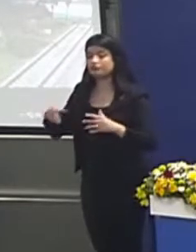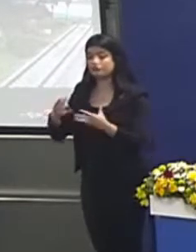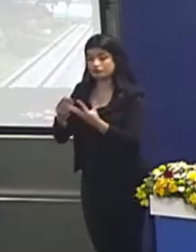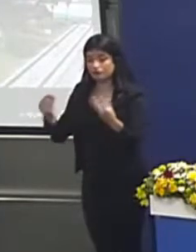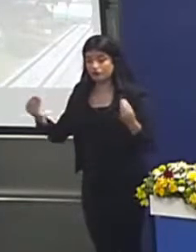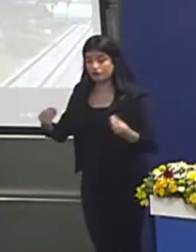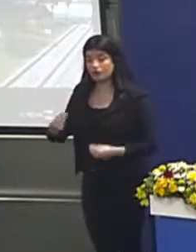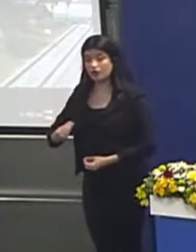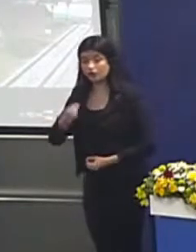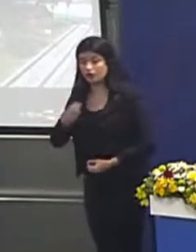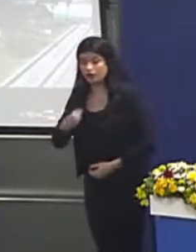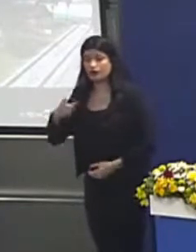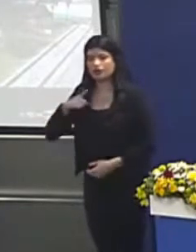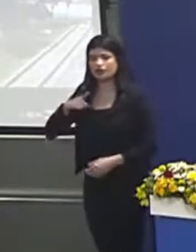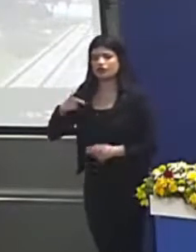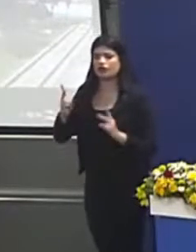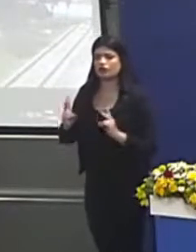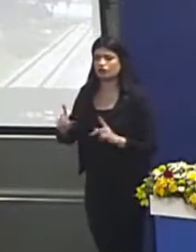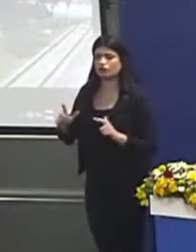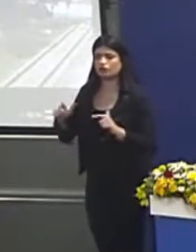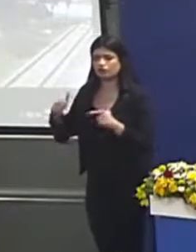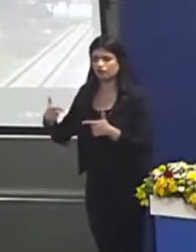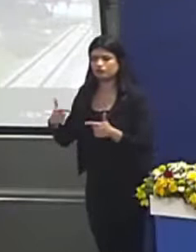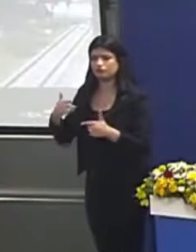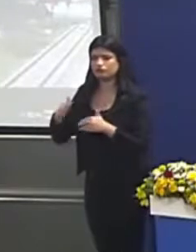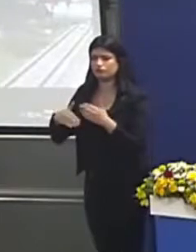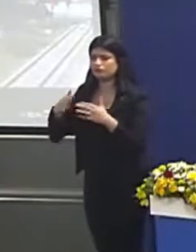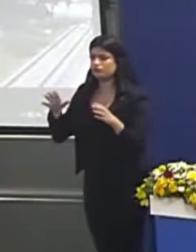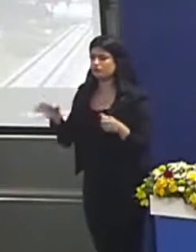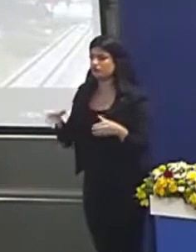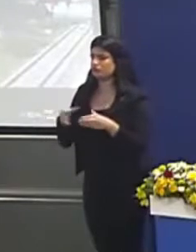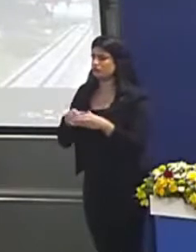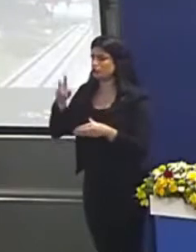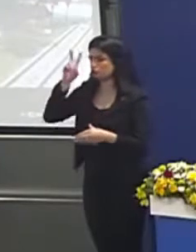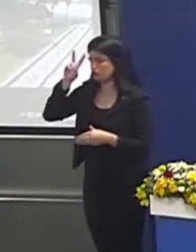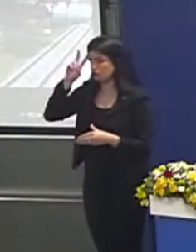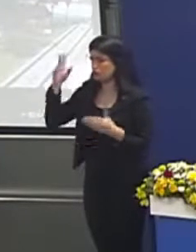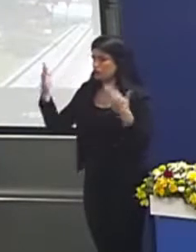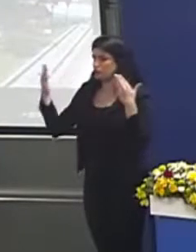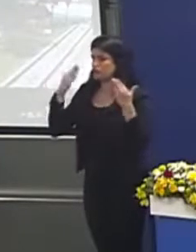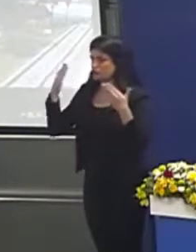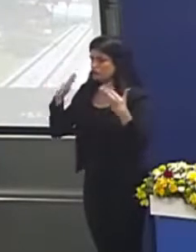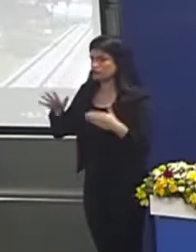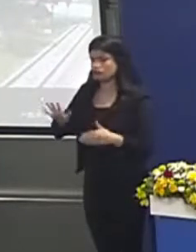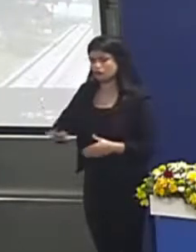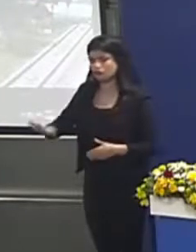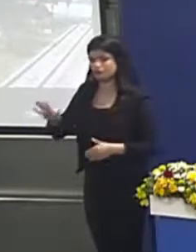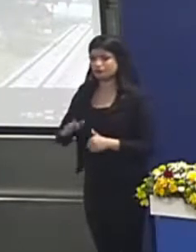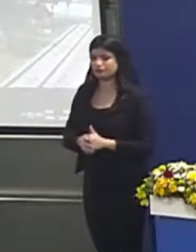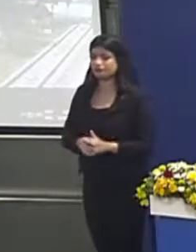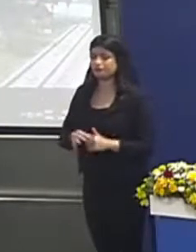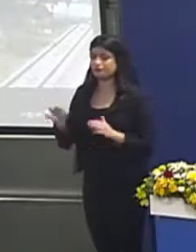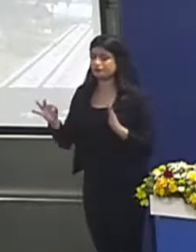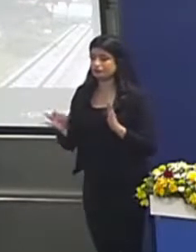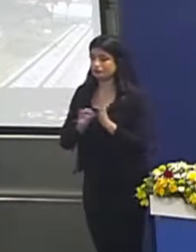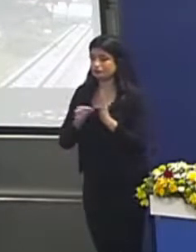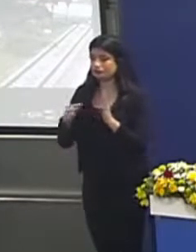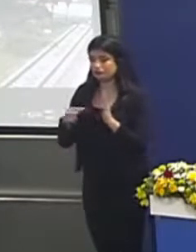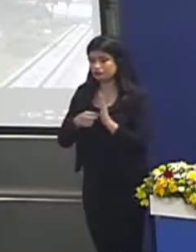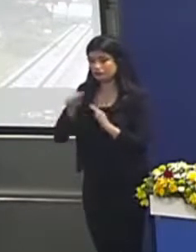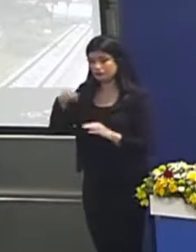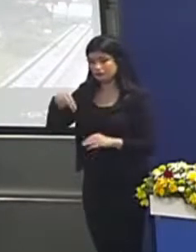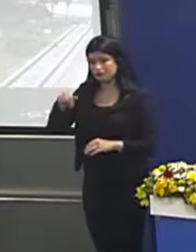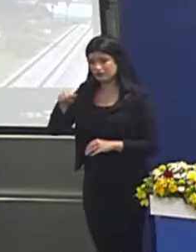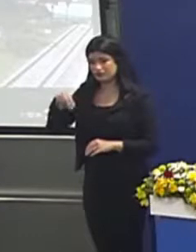vidas, dedicando-se e empenhando na contribuição como a construção coletiva na história da psicologia. Destaco Ana